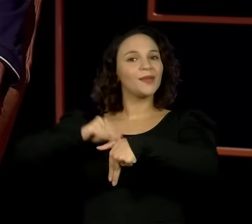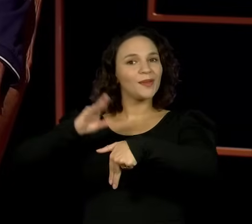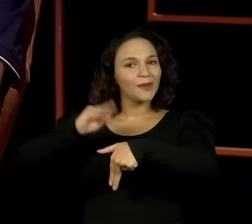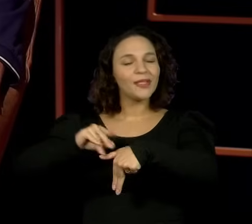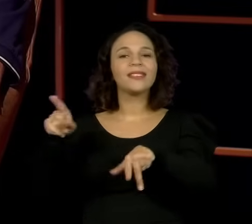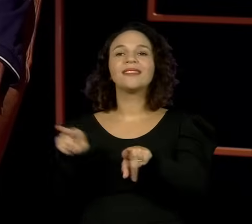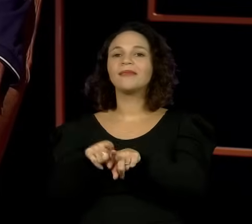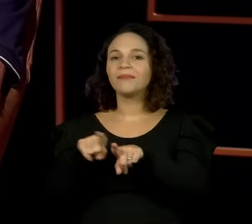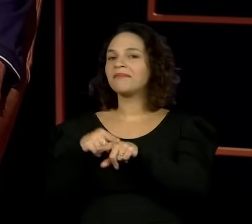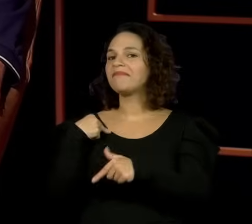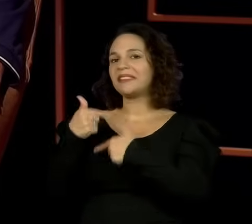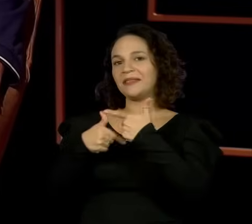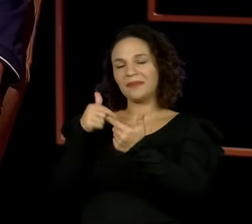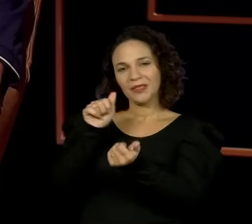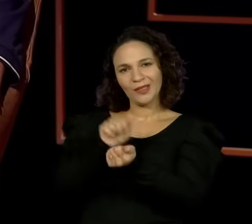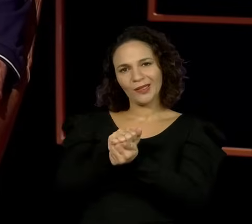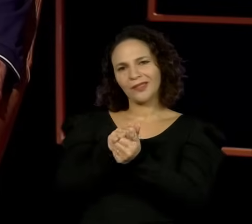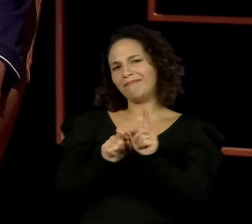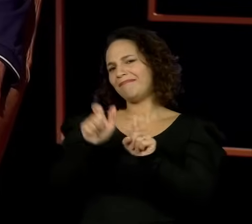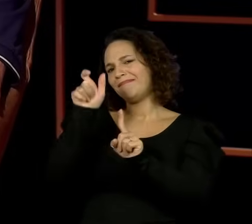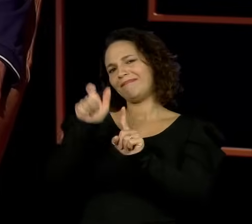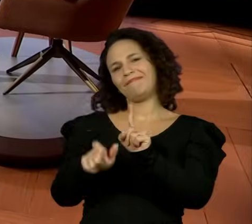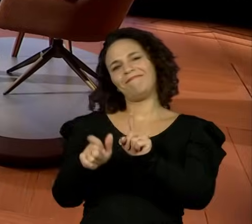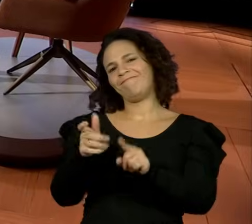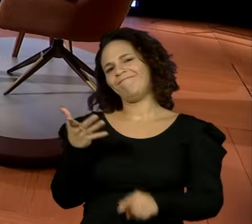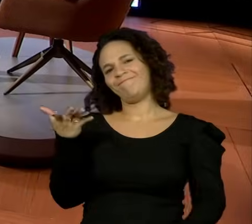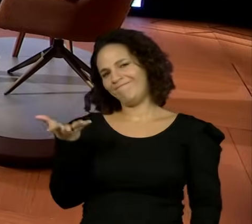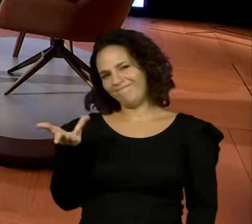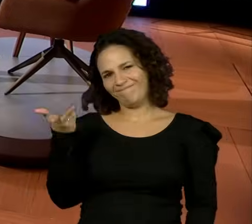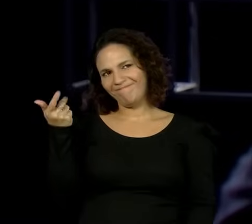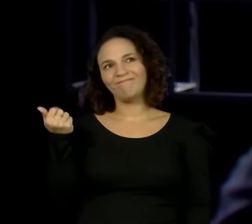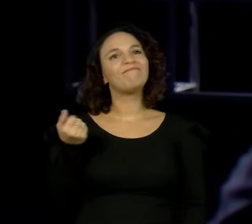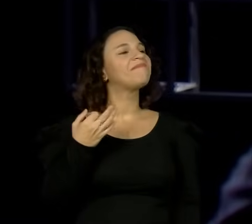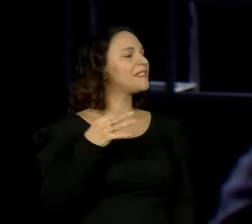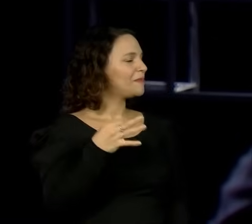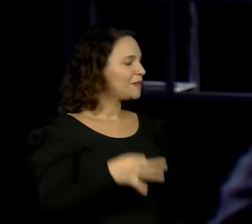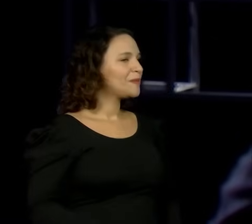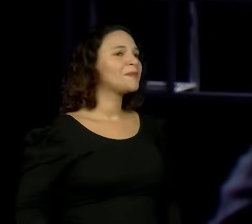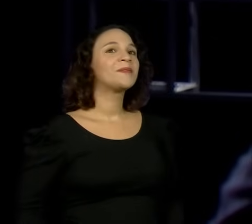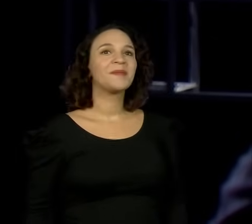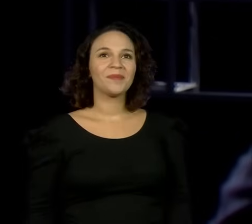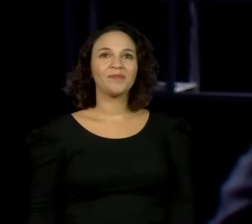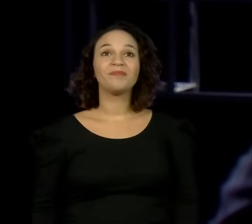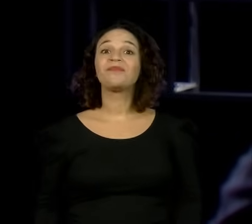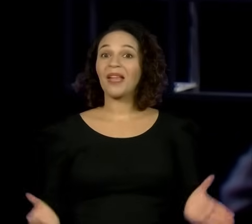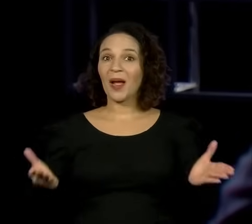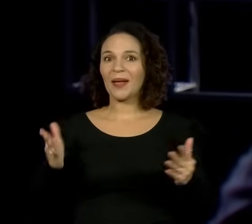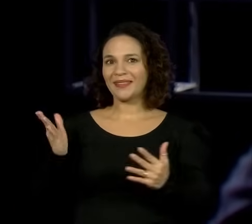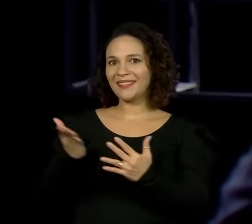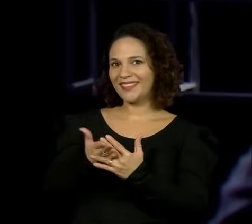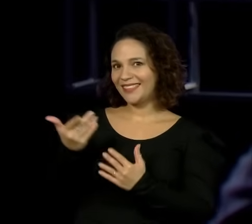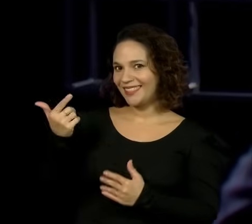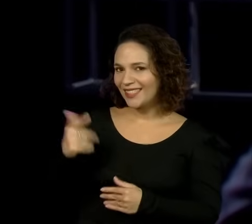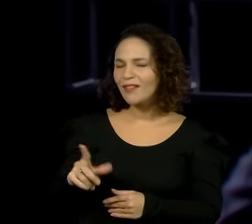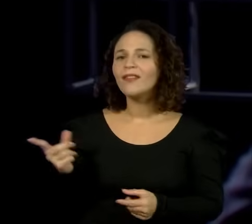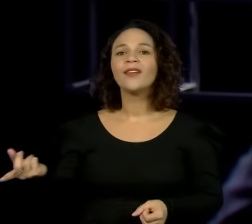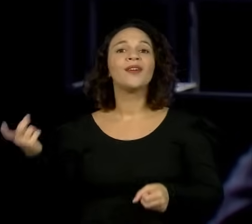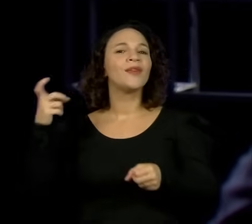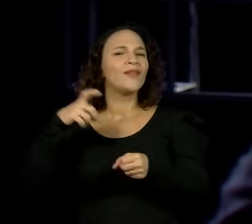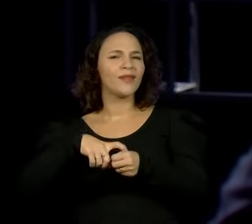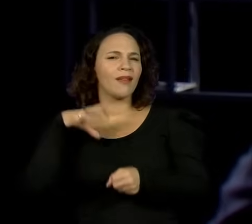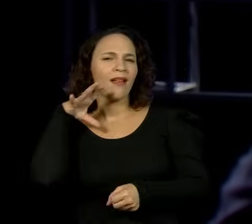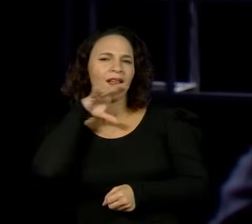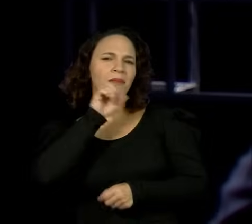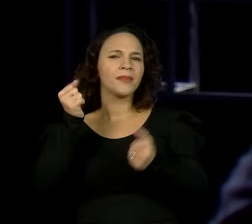alguns trabalhos. Ela é uma pessoa encantadora. É mesmo. Bom, já que a gente vai para mais um intervalo e a gente volta já